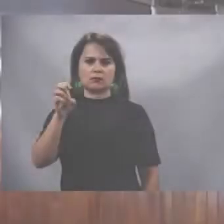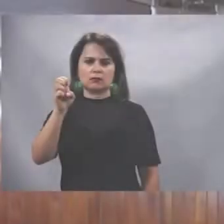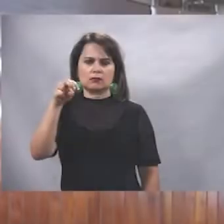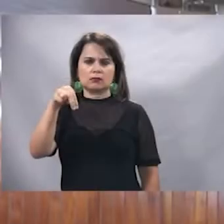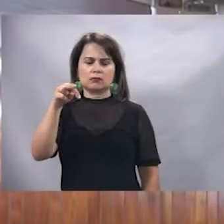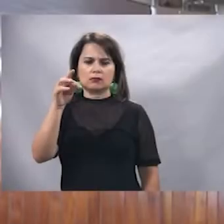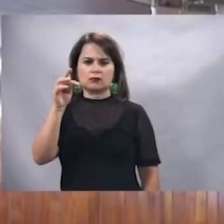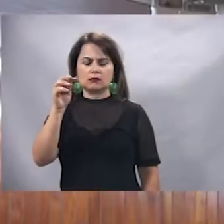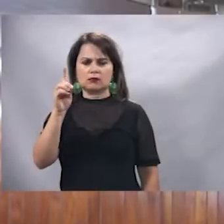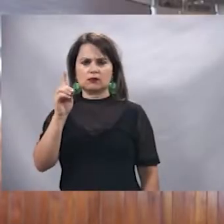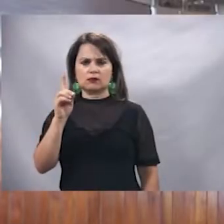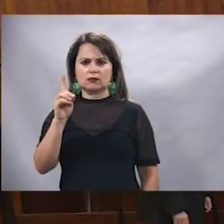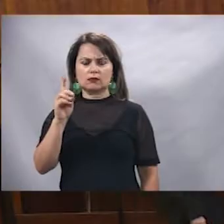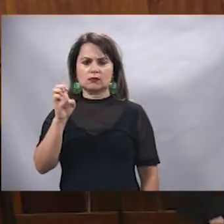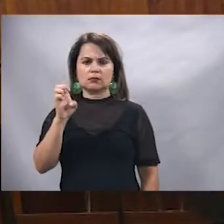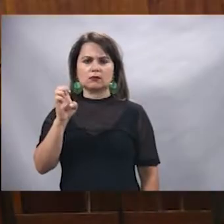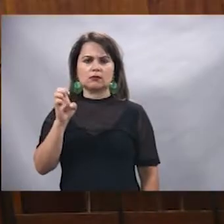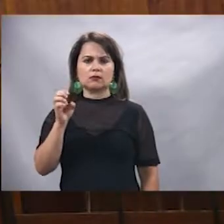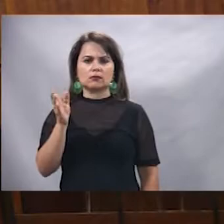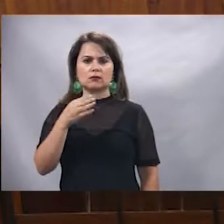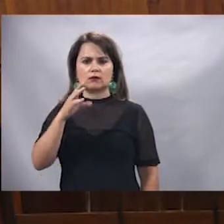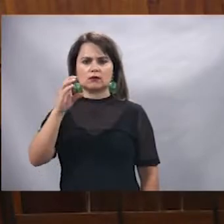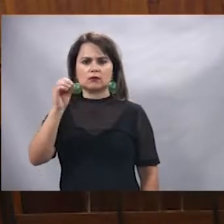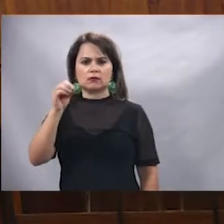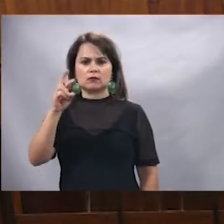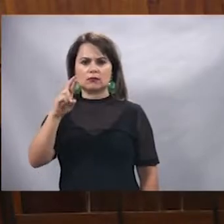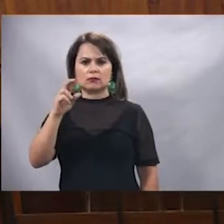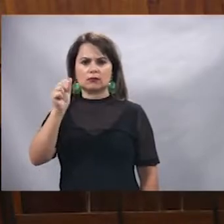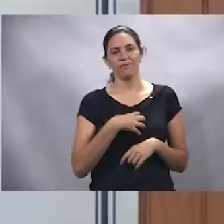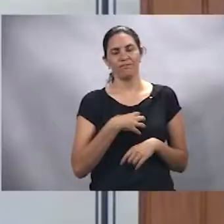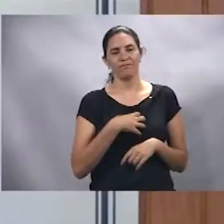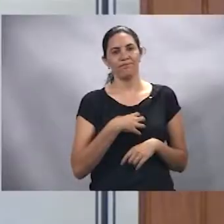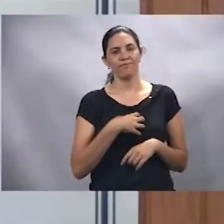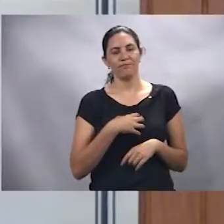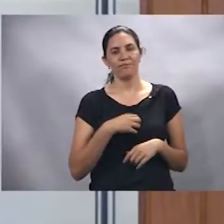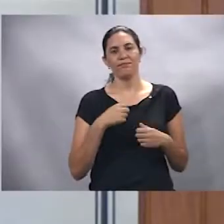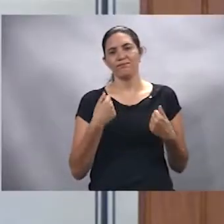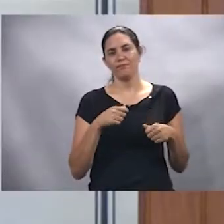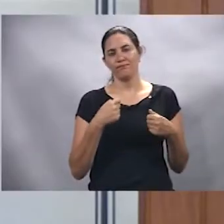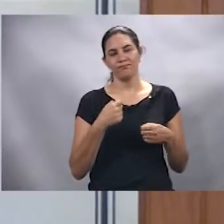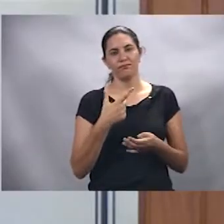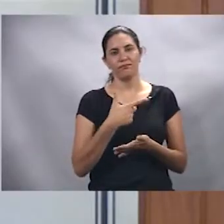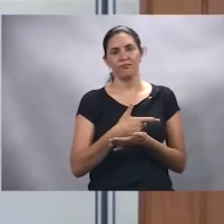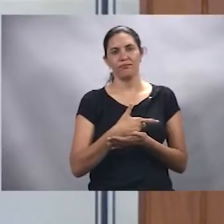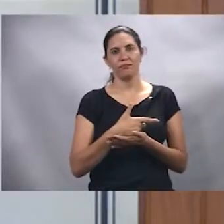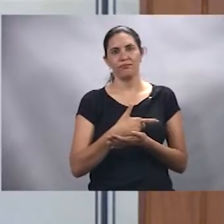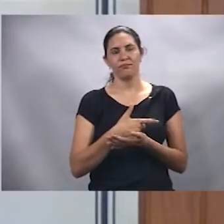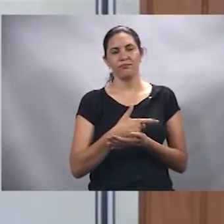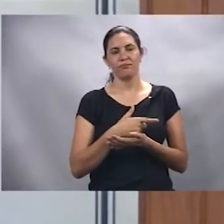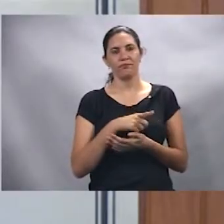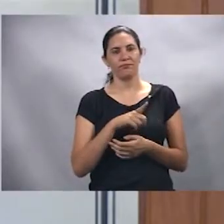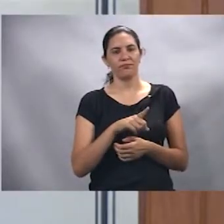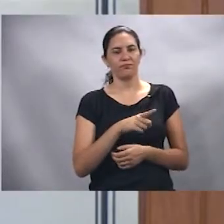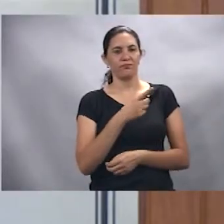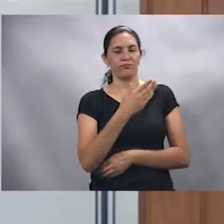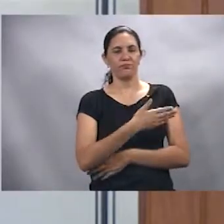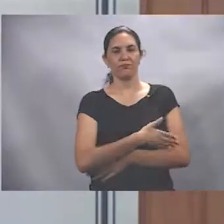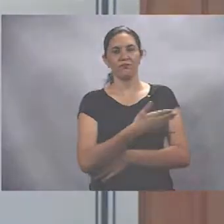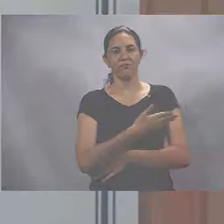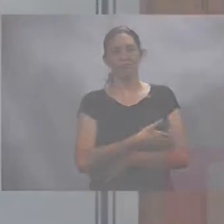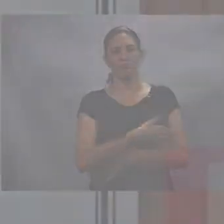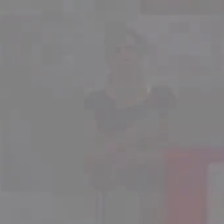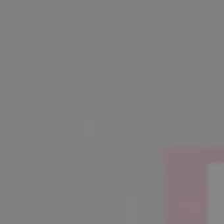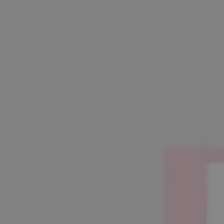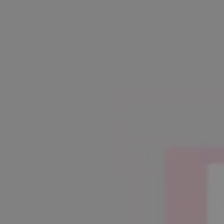11 projetos em pauta na sessão ordinária da Câmara de Marília o do vereador Marcos Rezende foi apresentado como objeto de